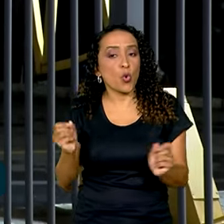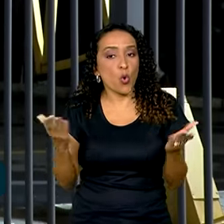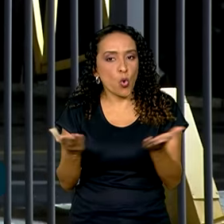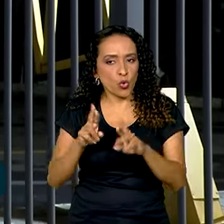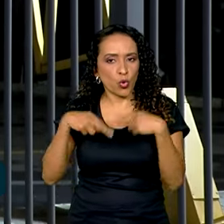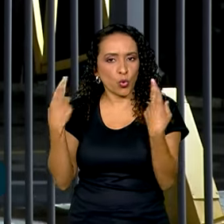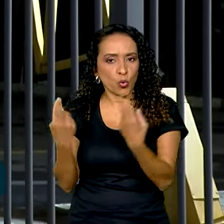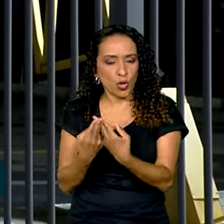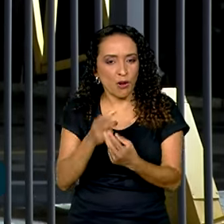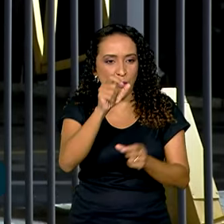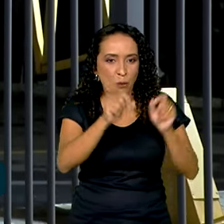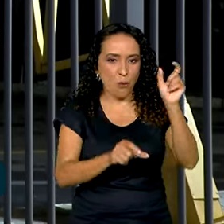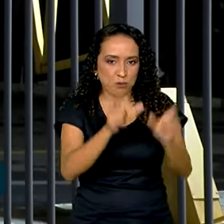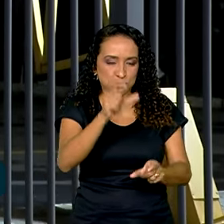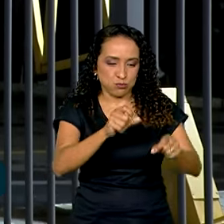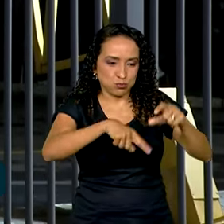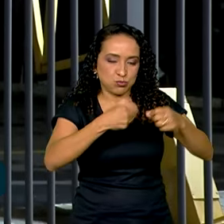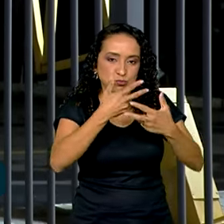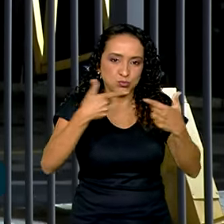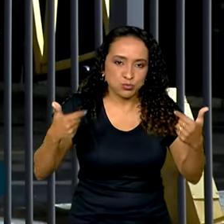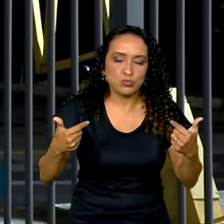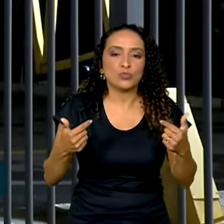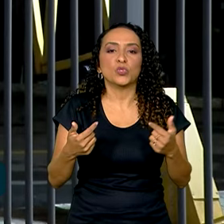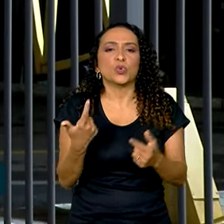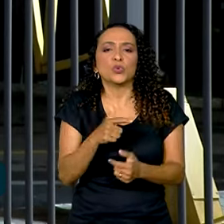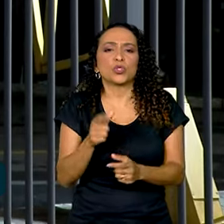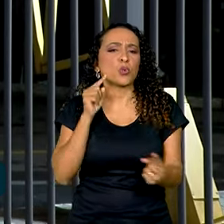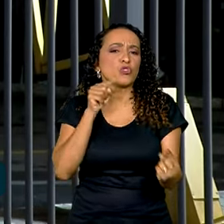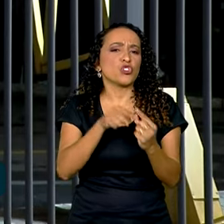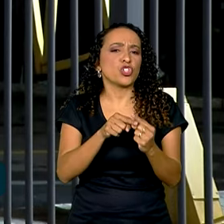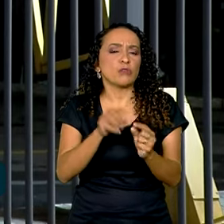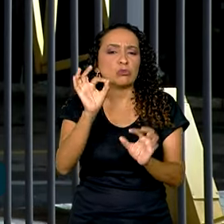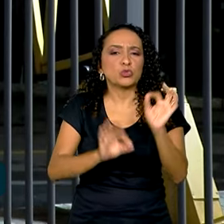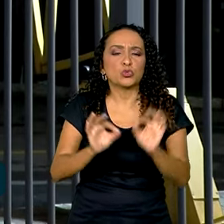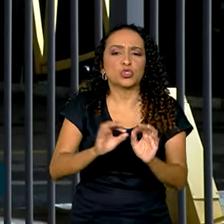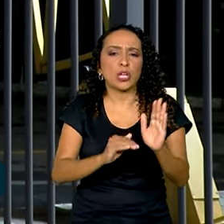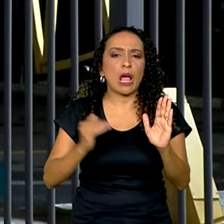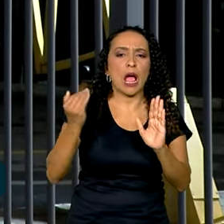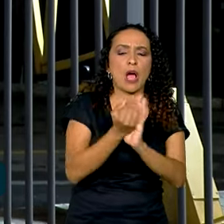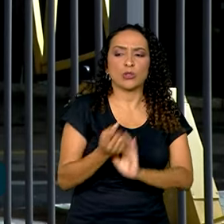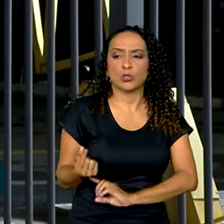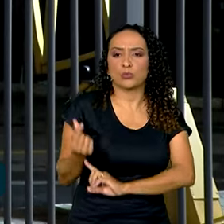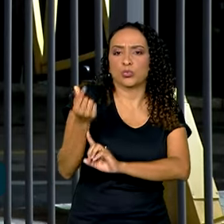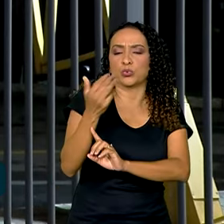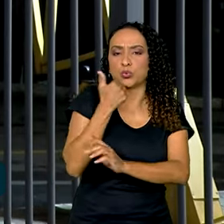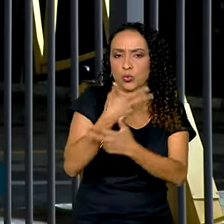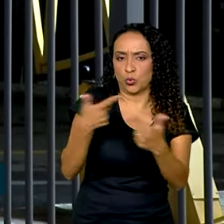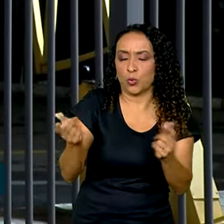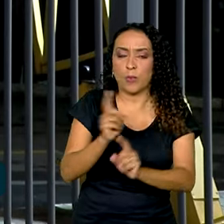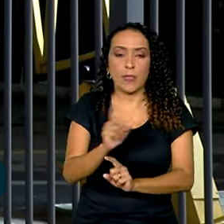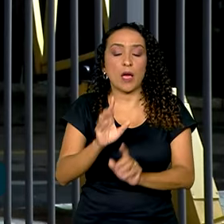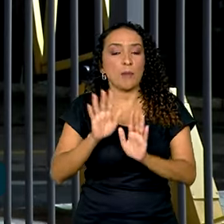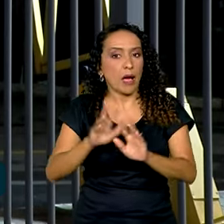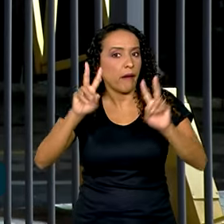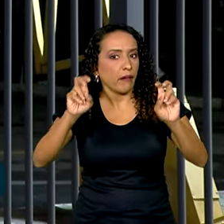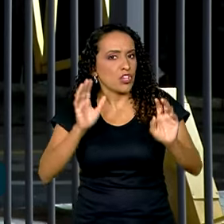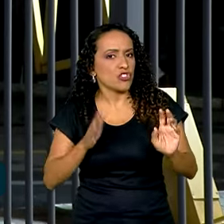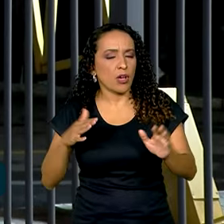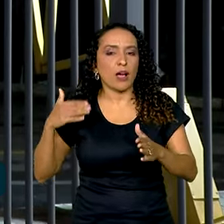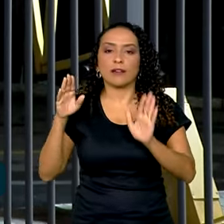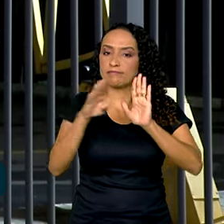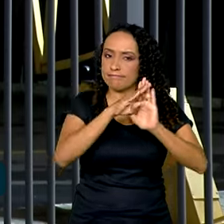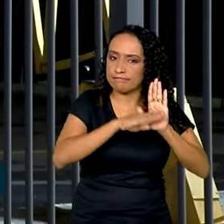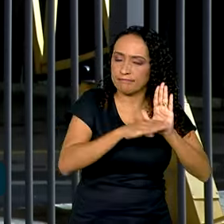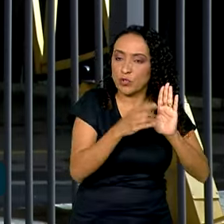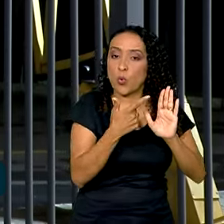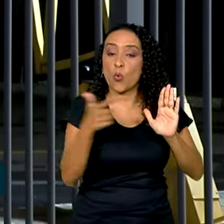hoje com fruticultores não tem o objetivo de discutir a alta dos preços dos alimentos, mas o assunto já vem sendo pauta